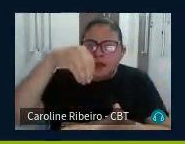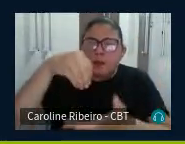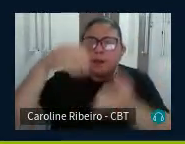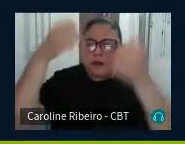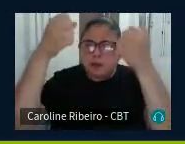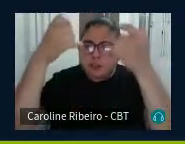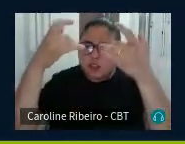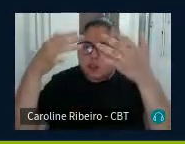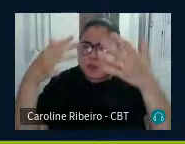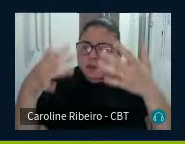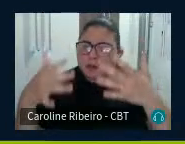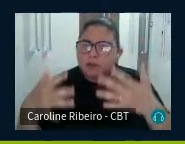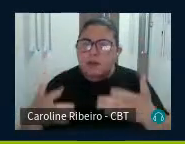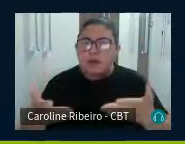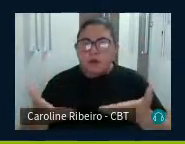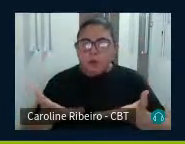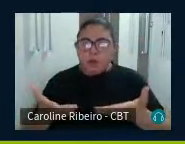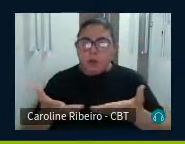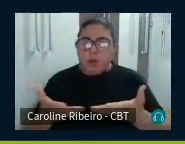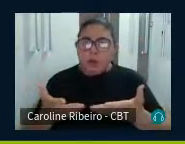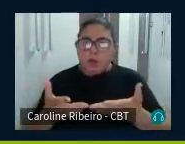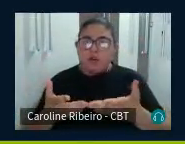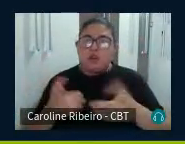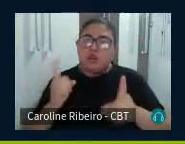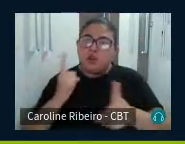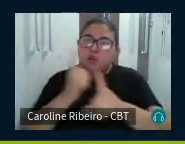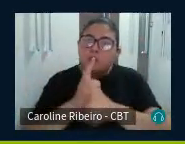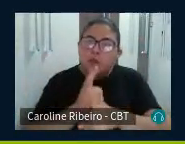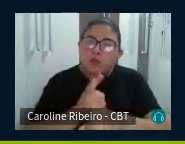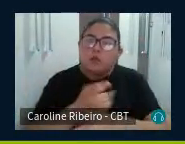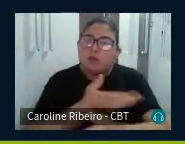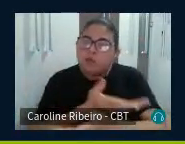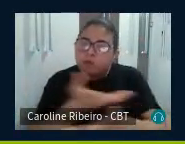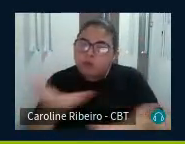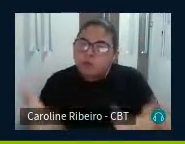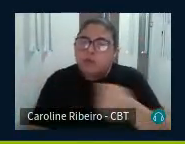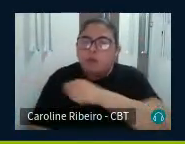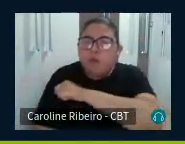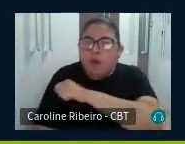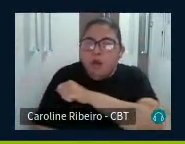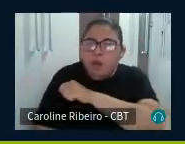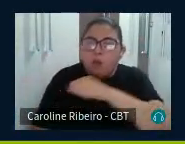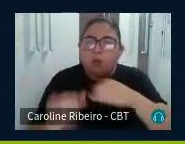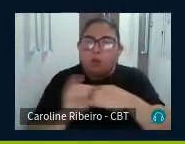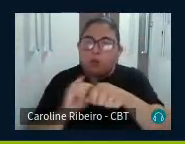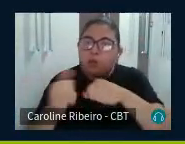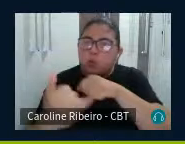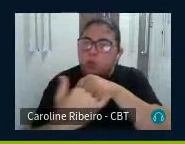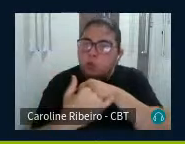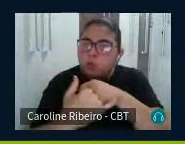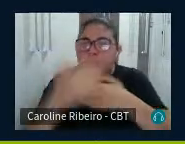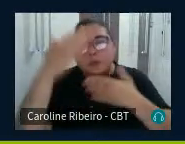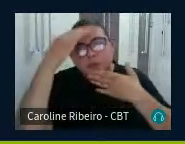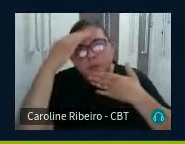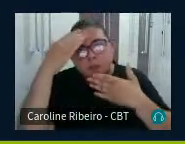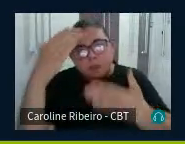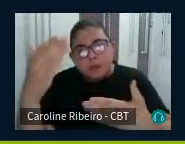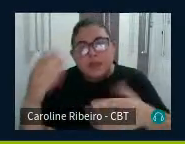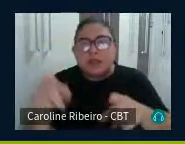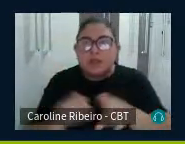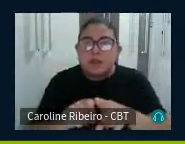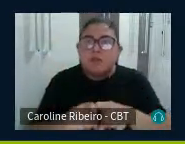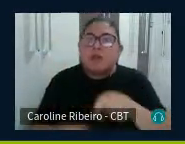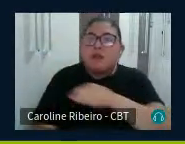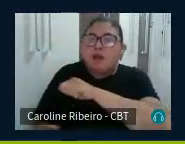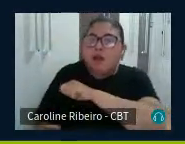esse nosso encontro. Quero agradecer aos alunos que estão presentes lá no YouTube, também aos egressos. Nós temos